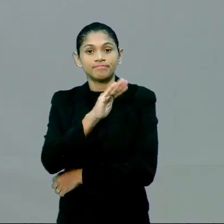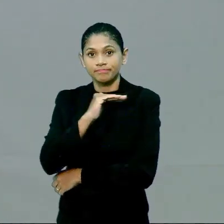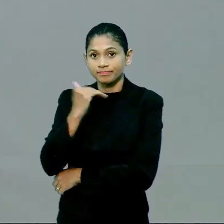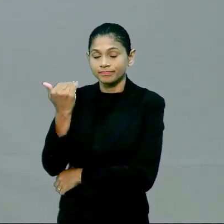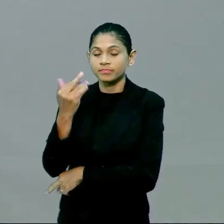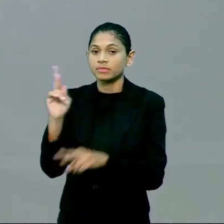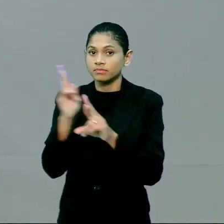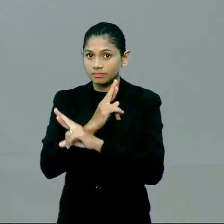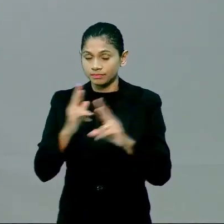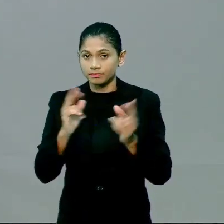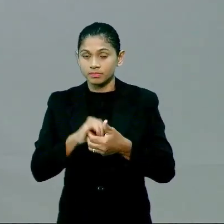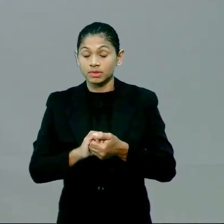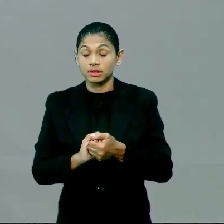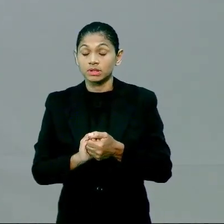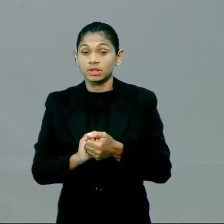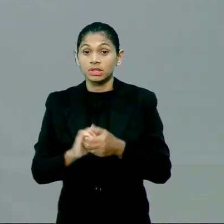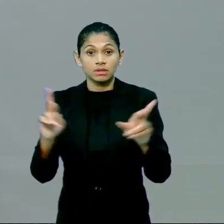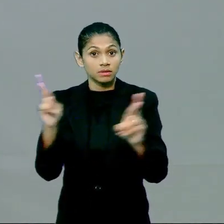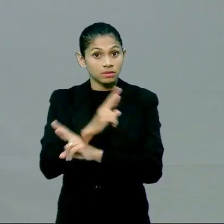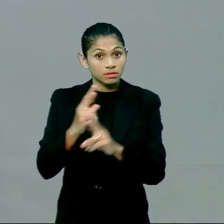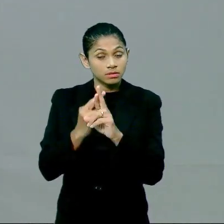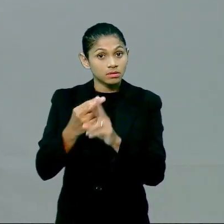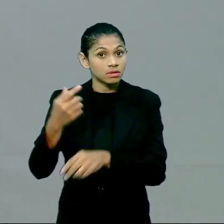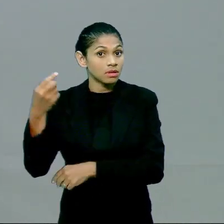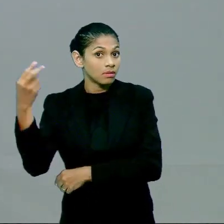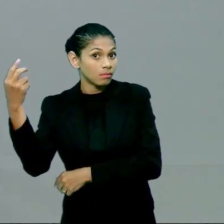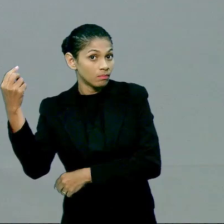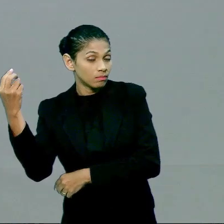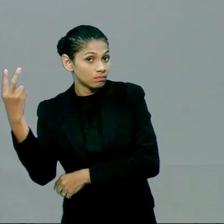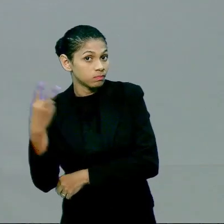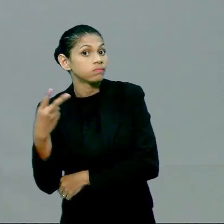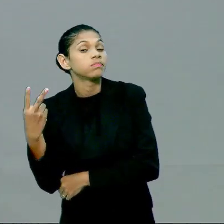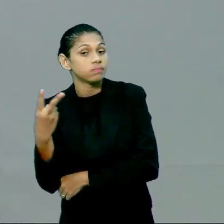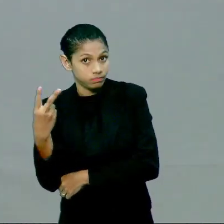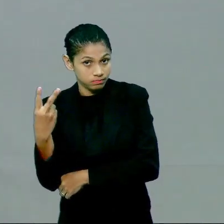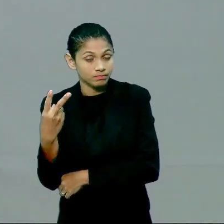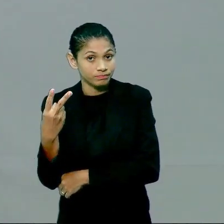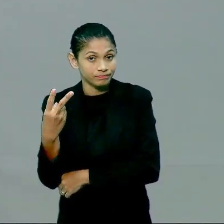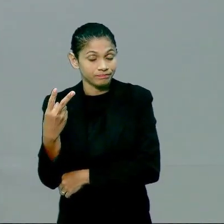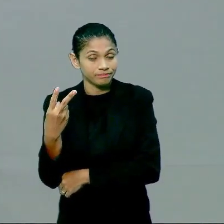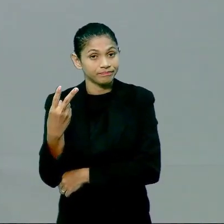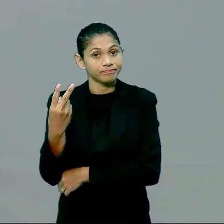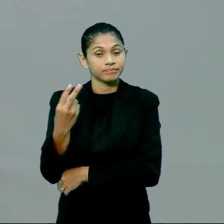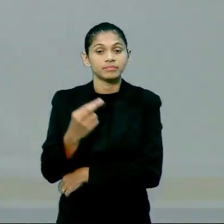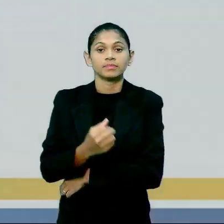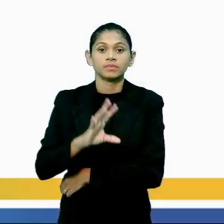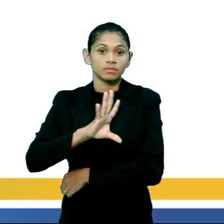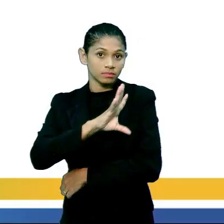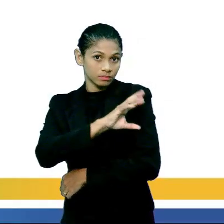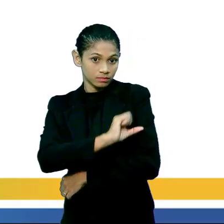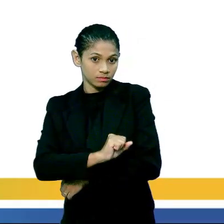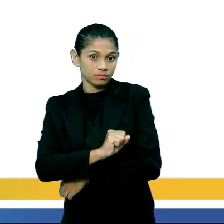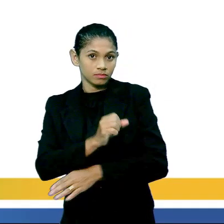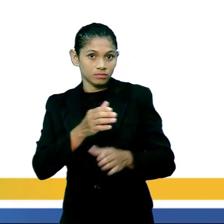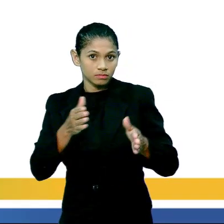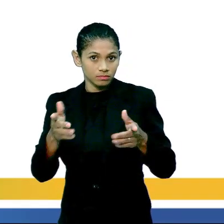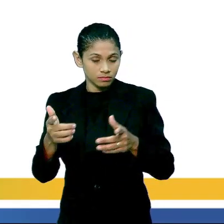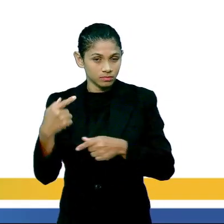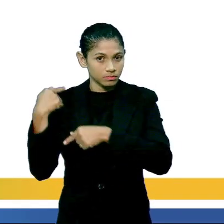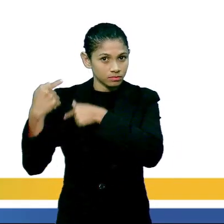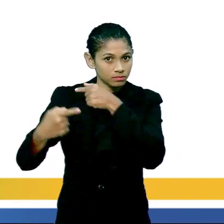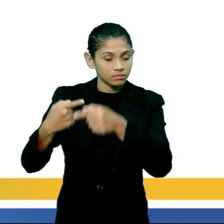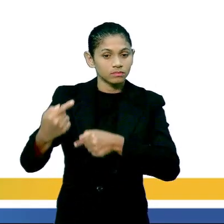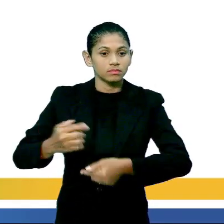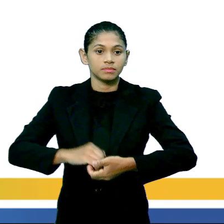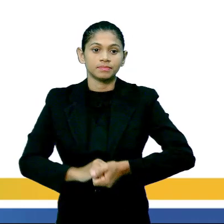tem a ver com a segunda geração do romantismo, que o autor não se insere, ele não tem essa produção, tá bom? Letra